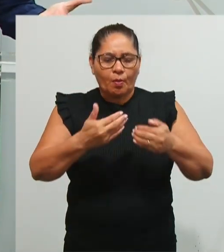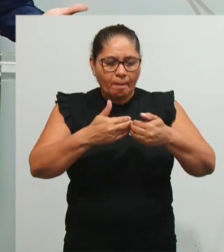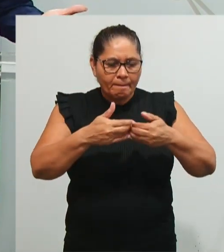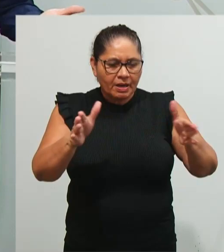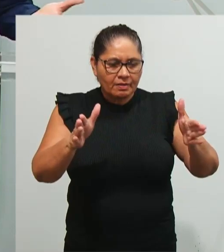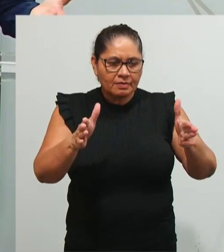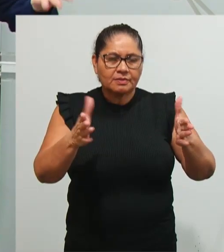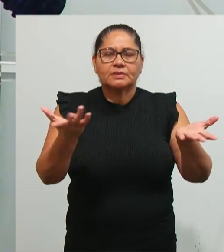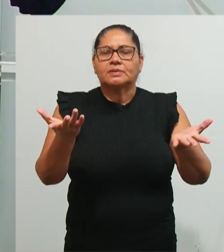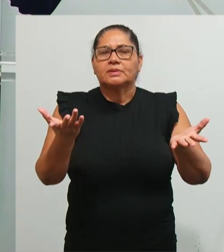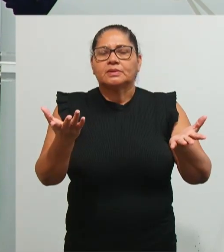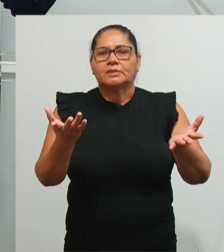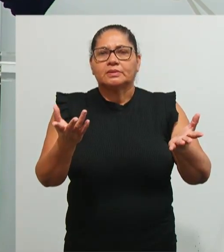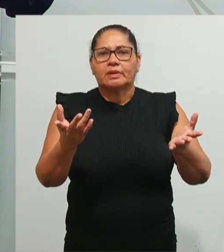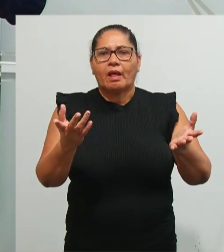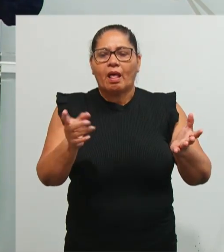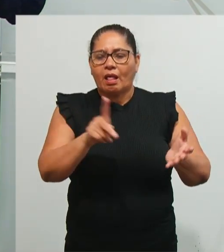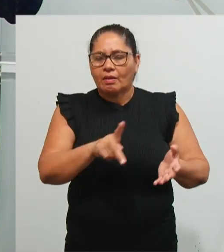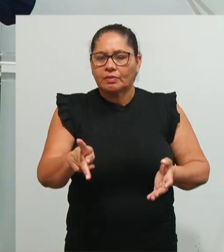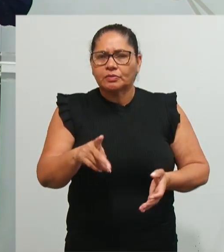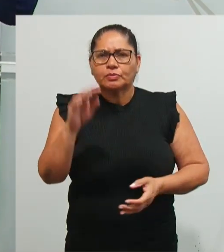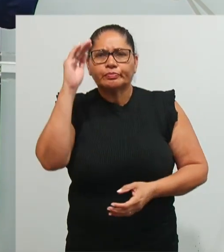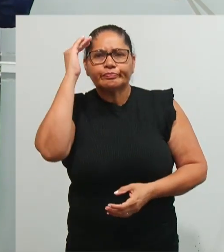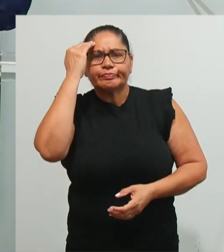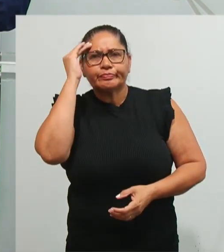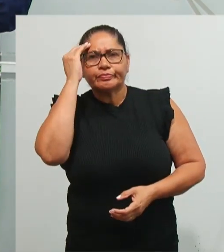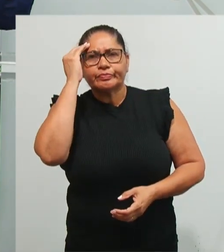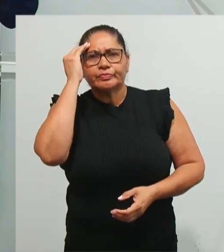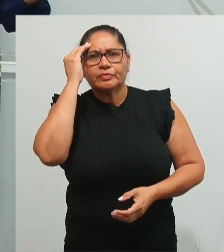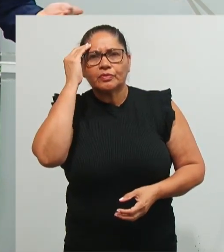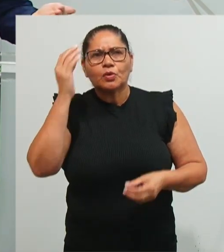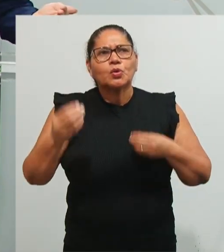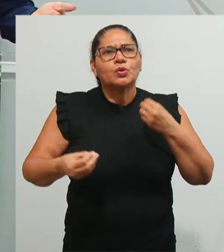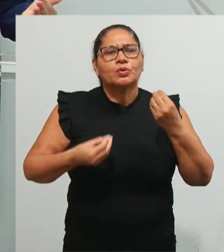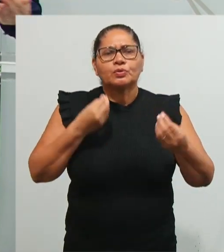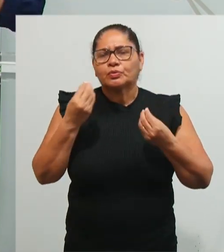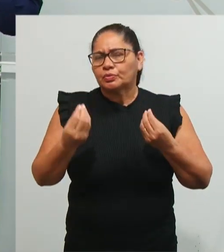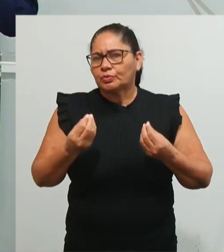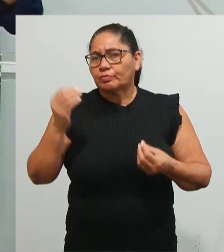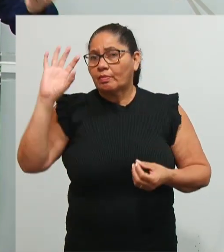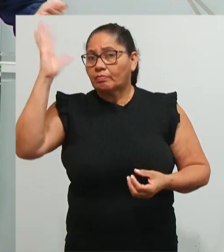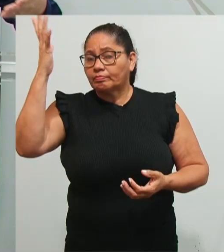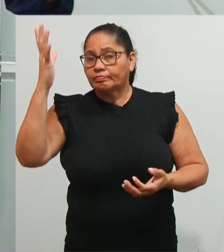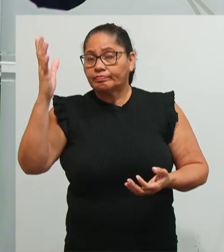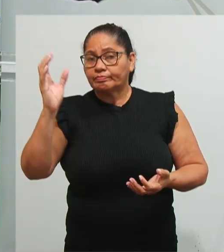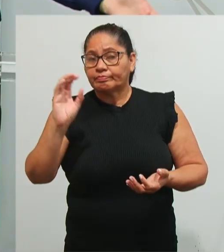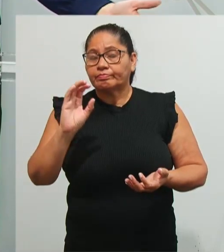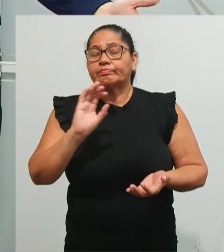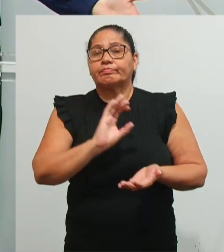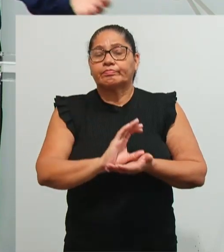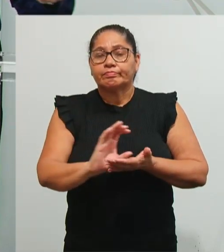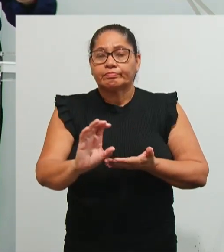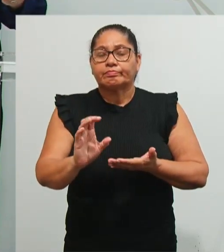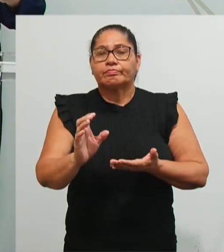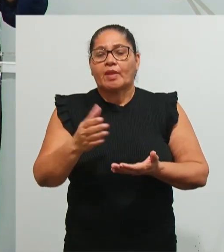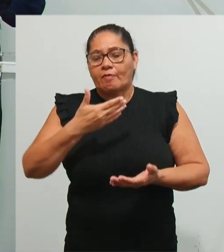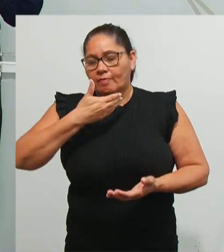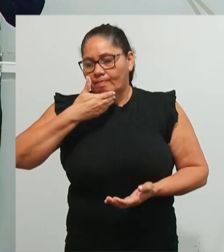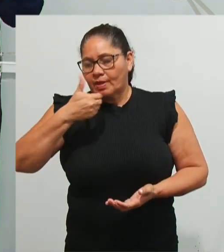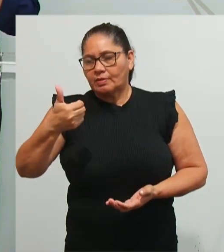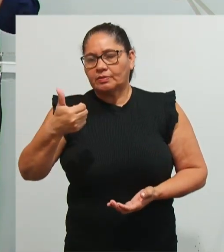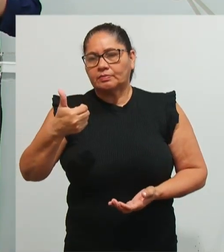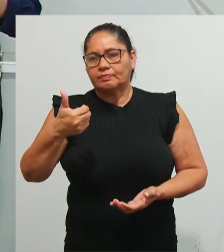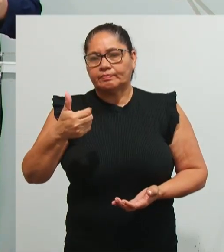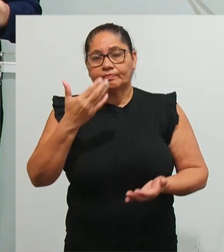pública com esses dados. A gente vai compreender como o aumento de gastos em algumas áreas vai levar ou não a algumas melhorias. A gente vai ter